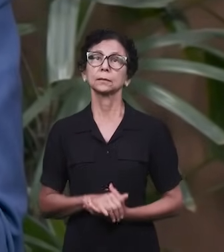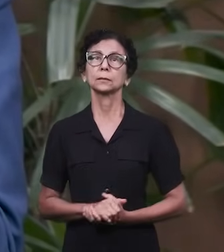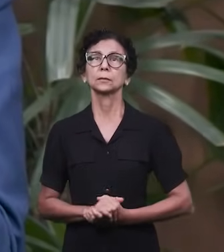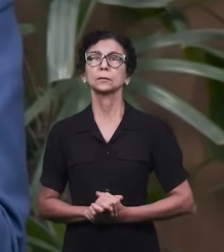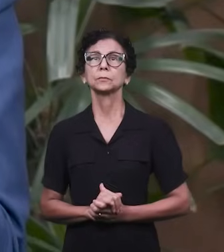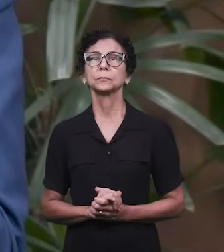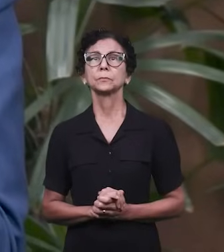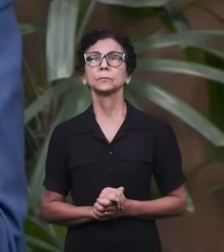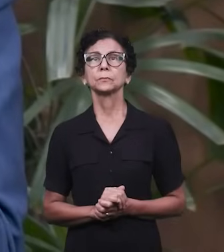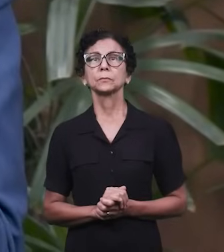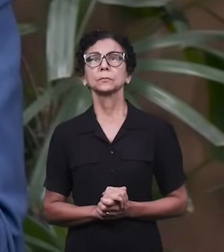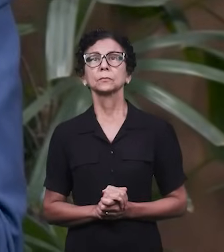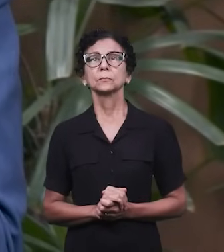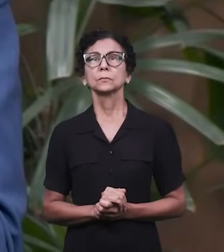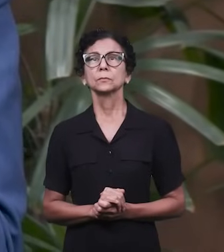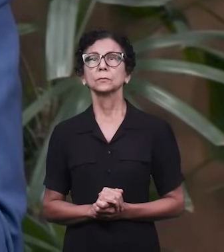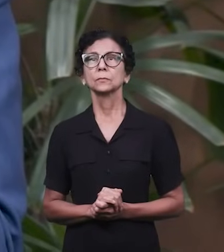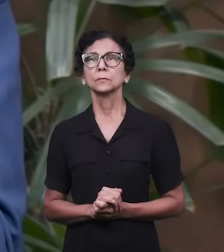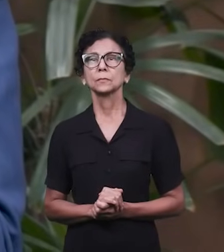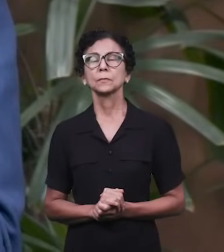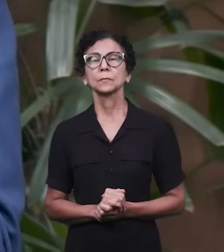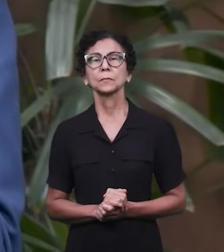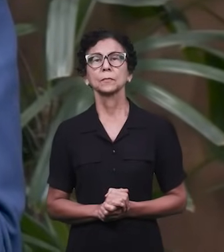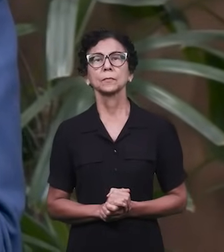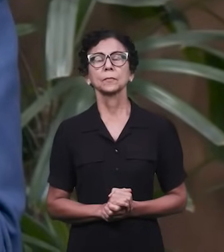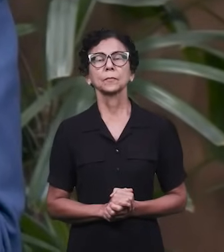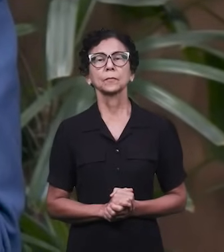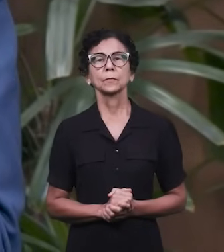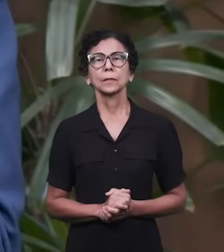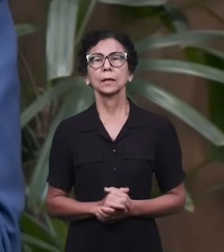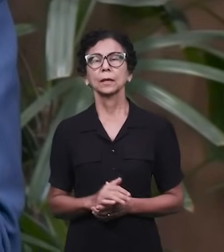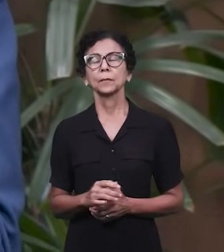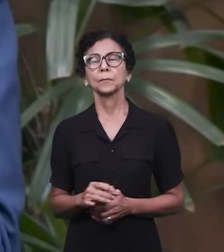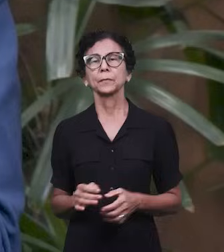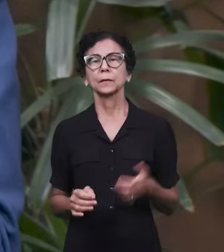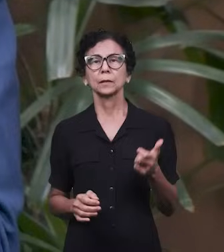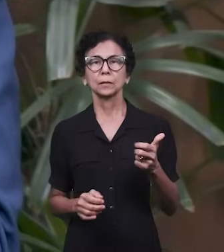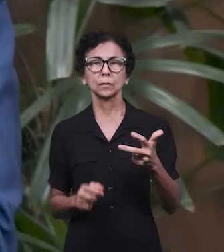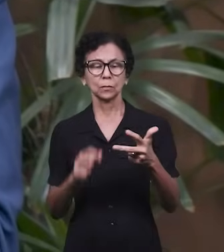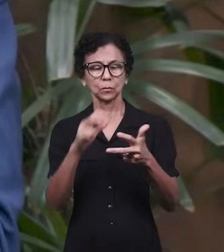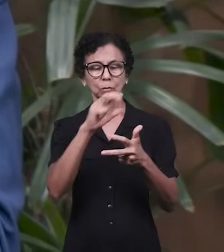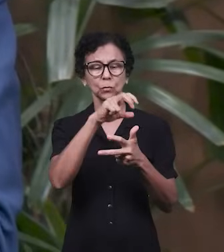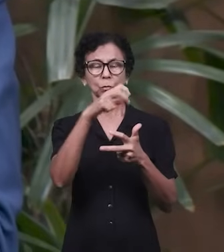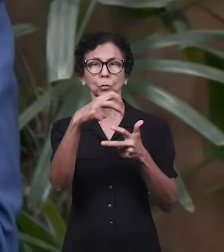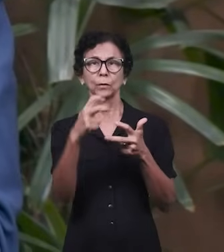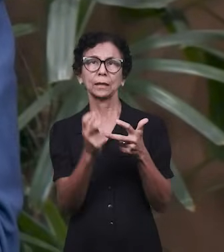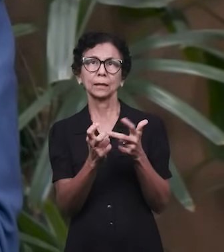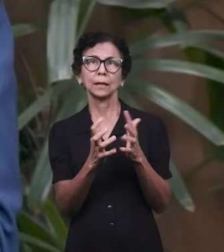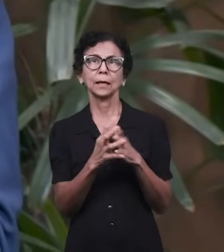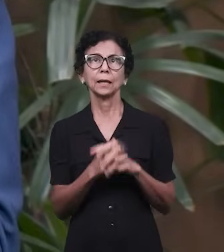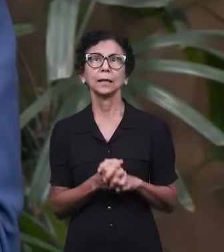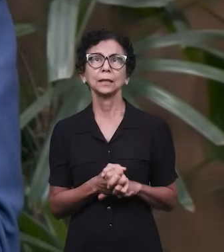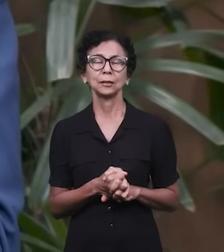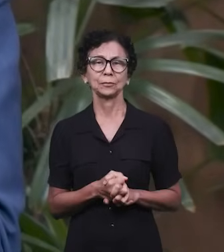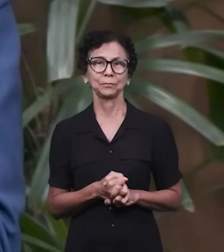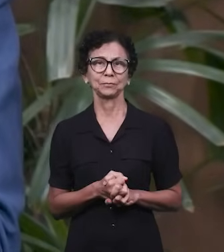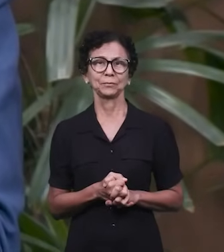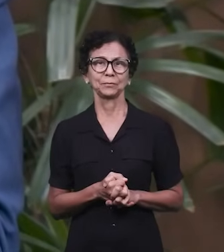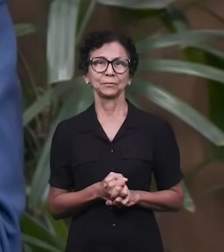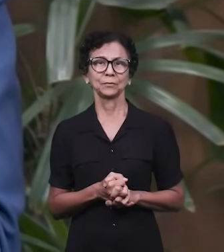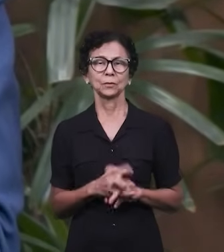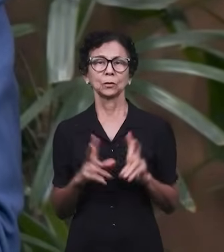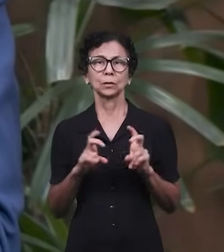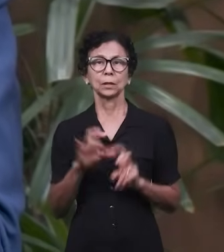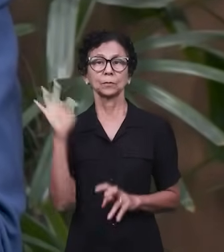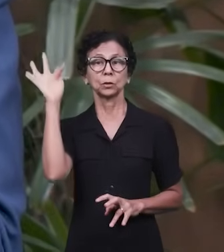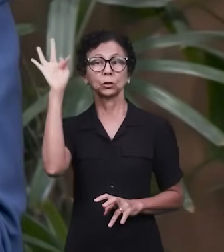quando falávamos no episódio sobre o Enem, o TRI de filosofia é de alta complexidade, porque é uma prova de uma